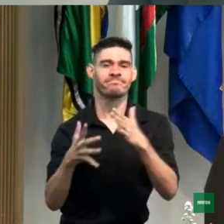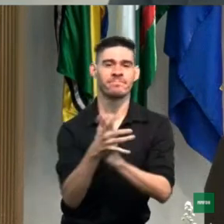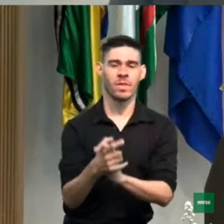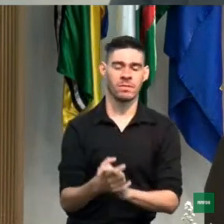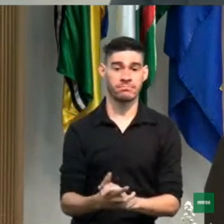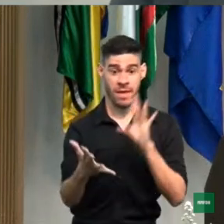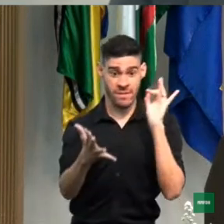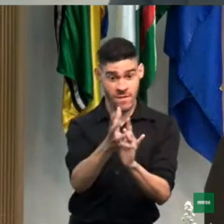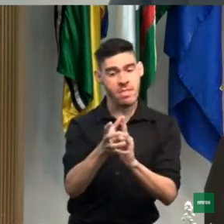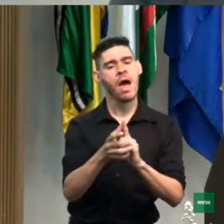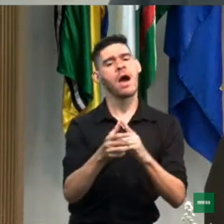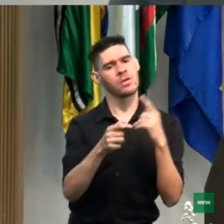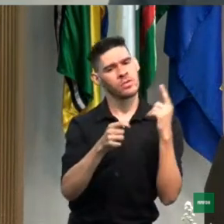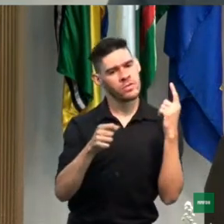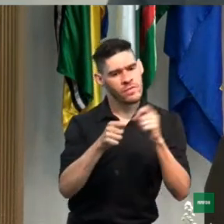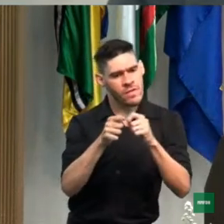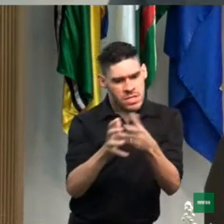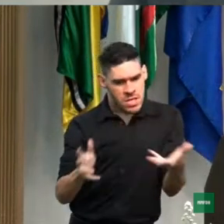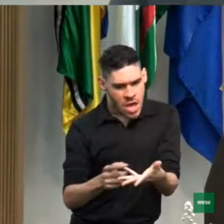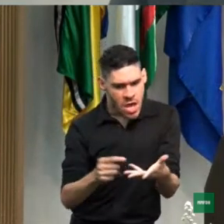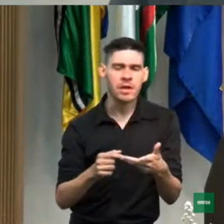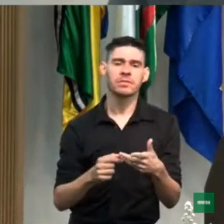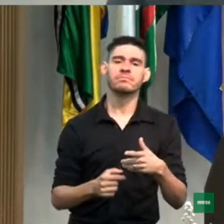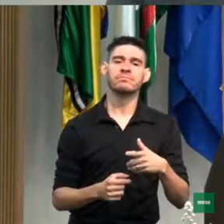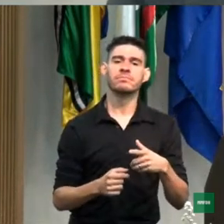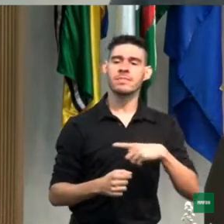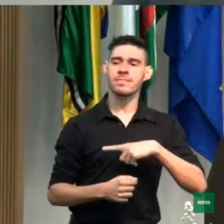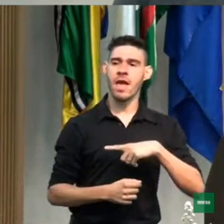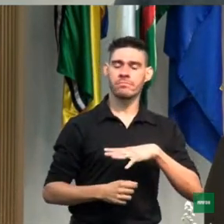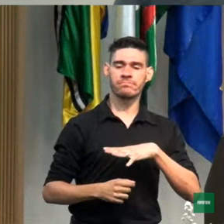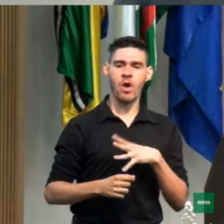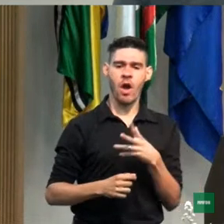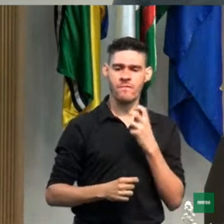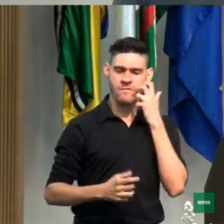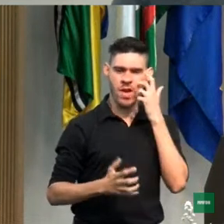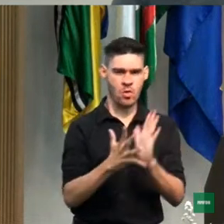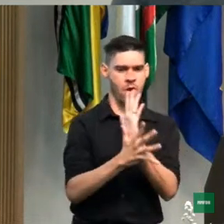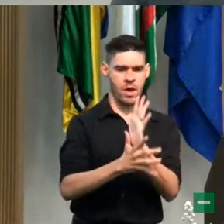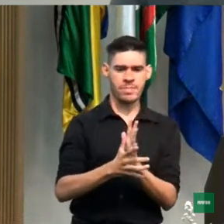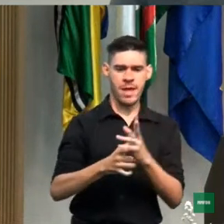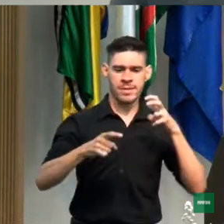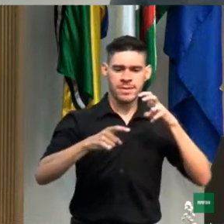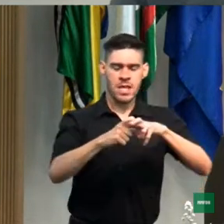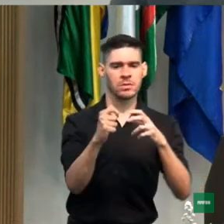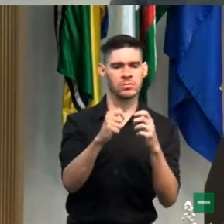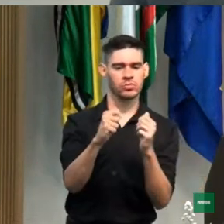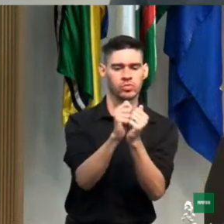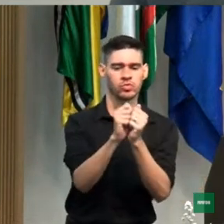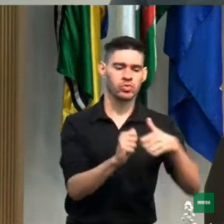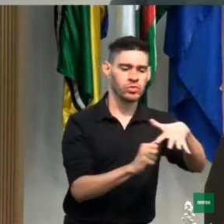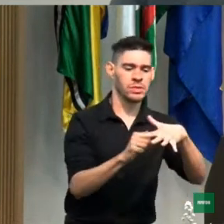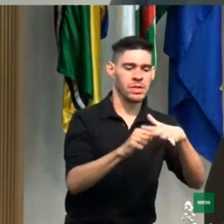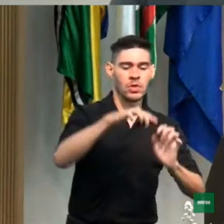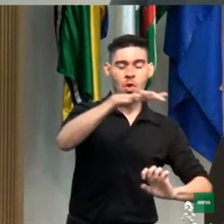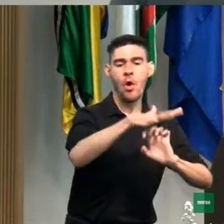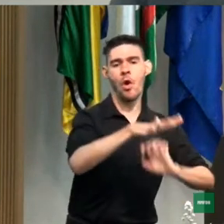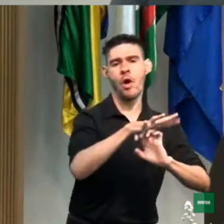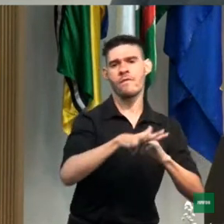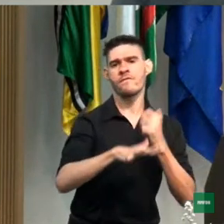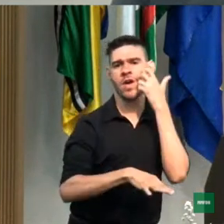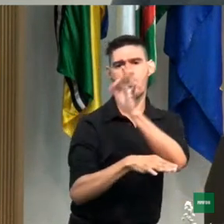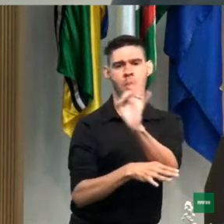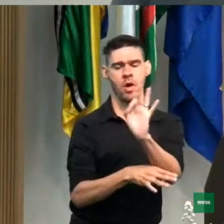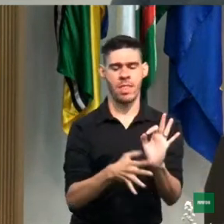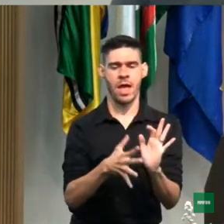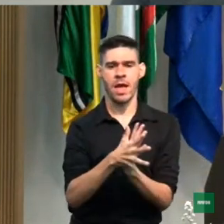E nós temos a coragem de não ter vergonha de sentar com o setor empresarial, de não ter vergonha de sentar com os produtores rurais,